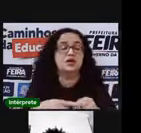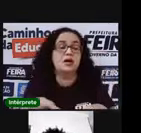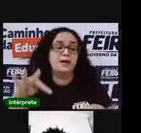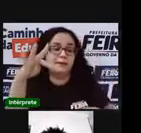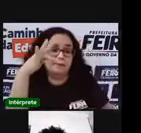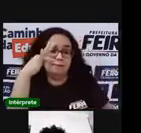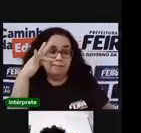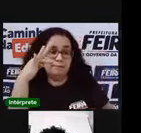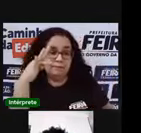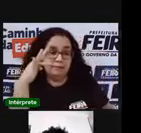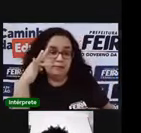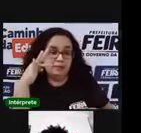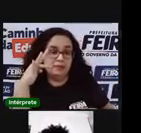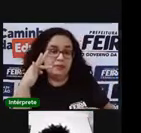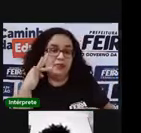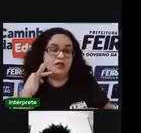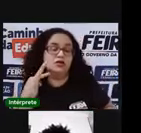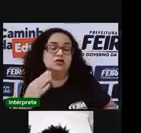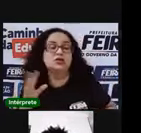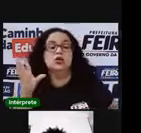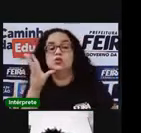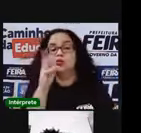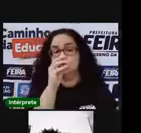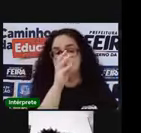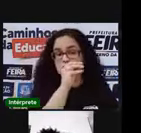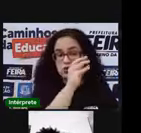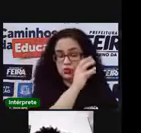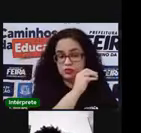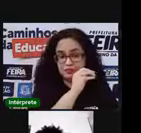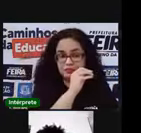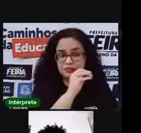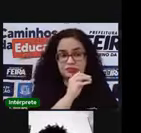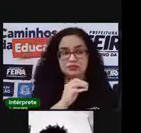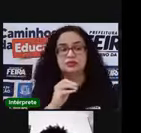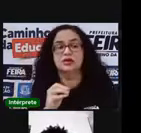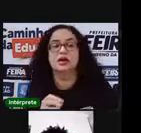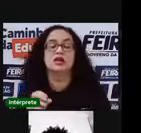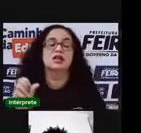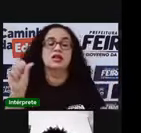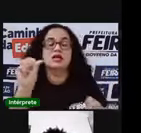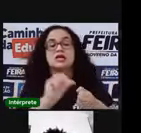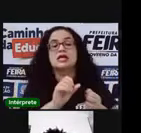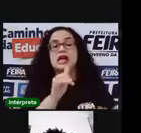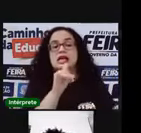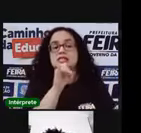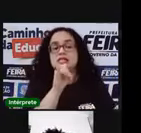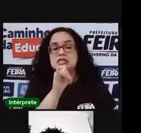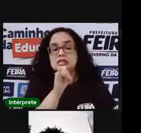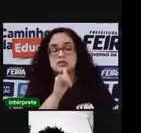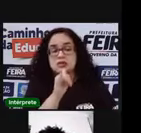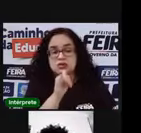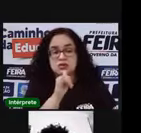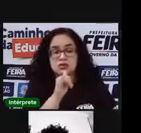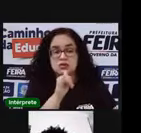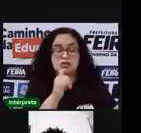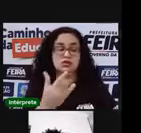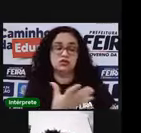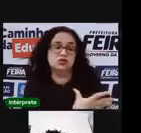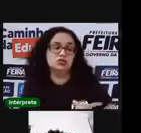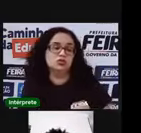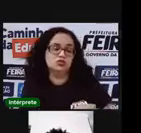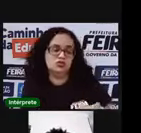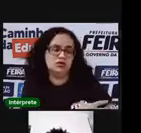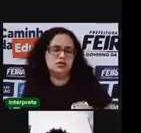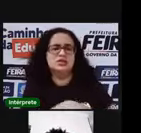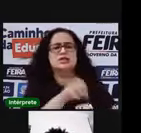para um adulto malfeitor, não é? Não fazer algo, por exemplo, para os nossos filhos, sim,